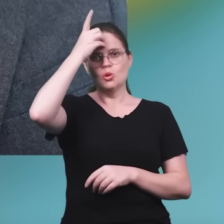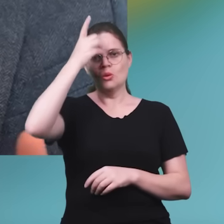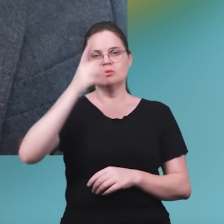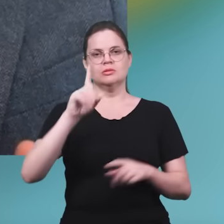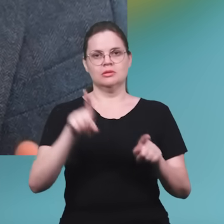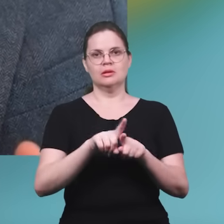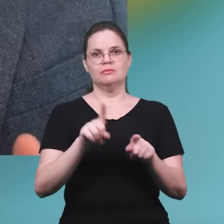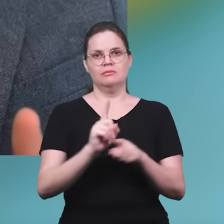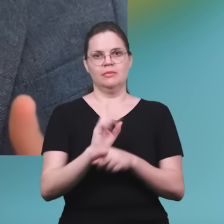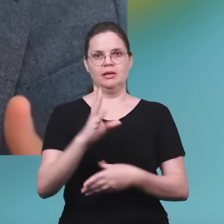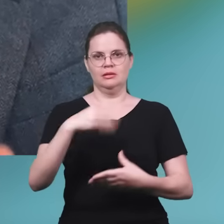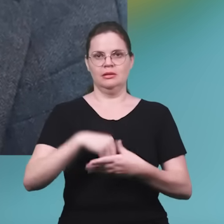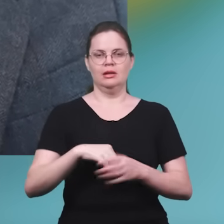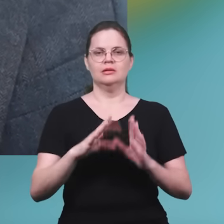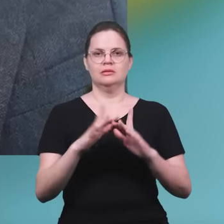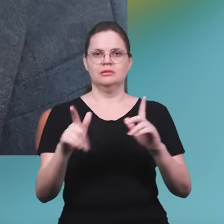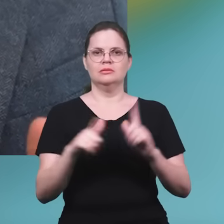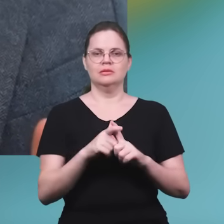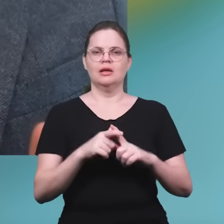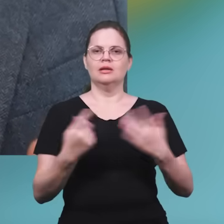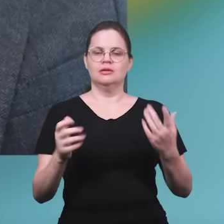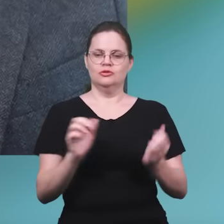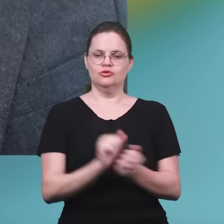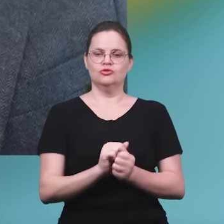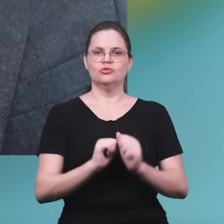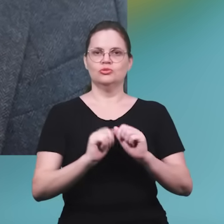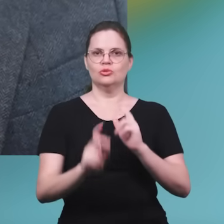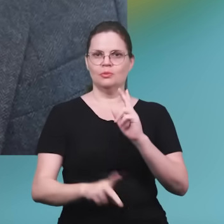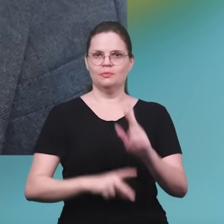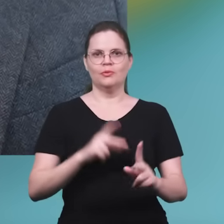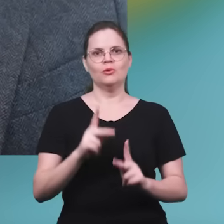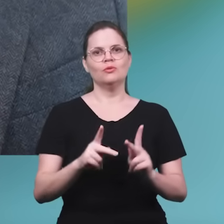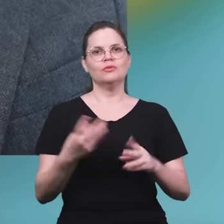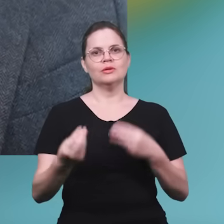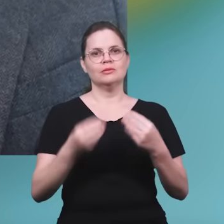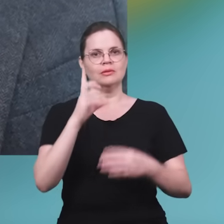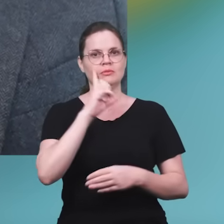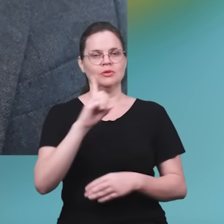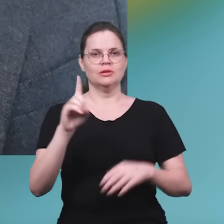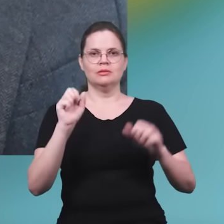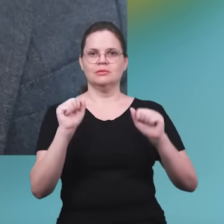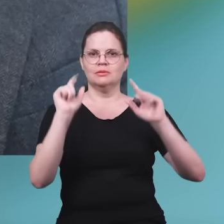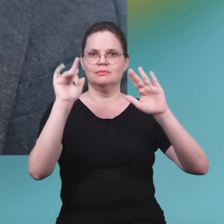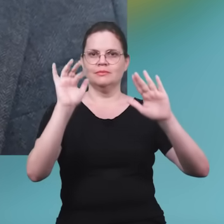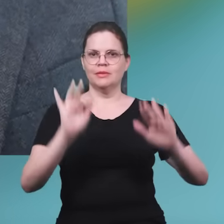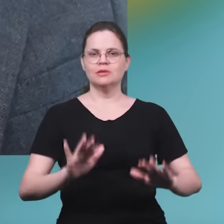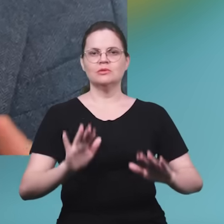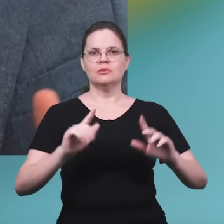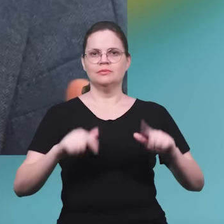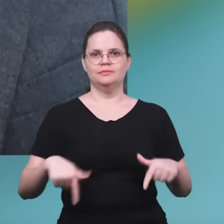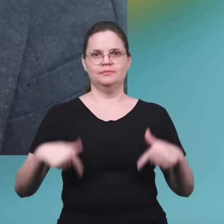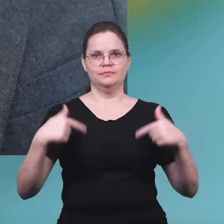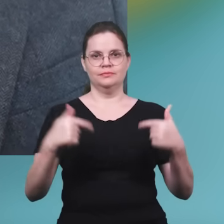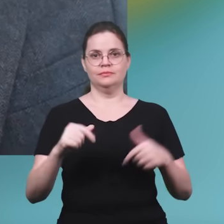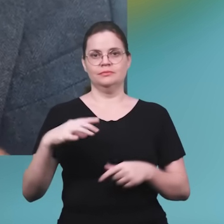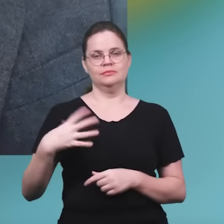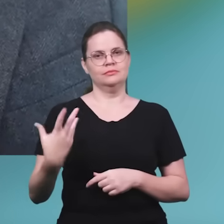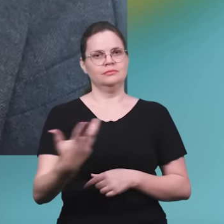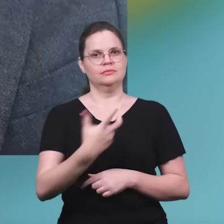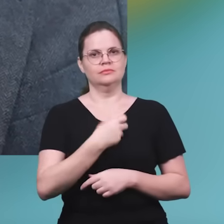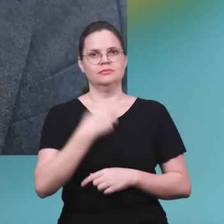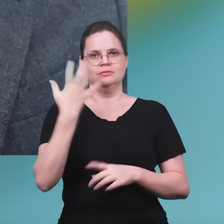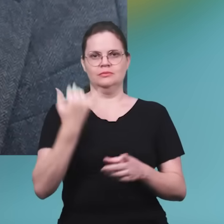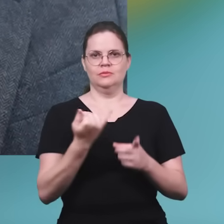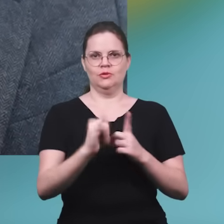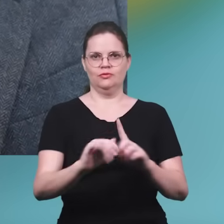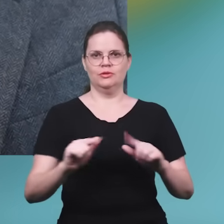espirituais no meio da sua igreja, no meio do corpo, como Deus opera, como a salvação é profética e se manifesta